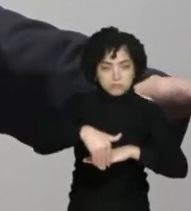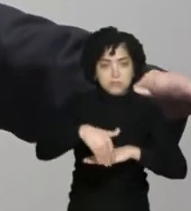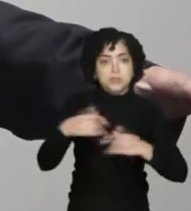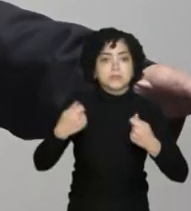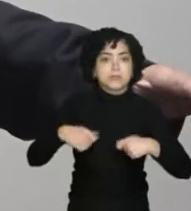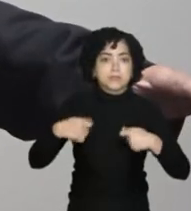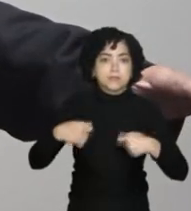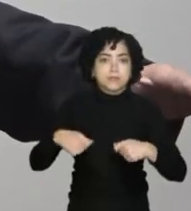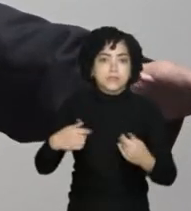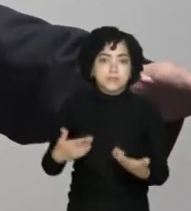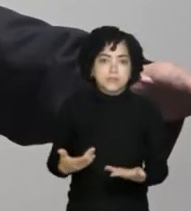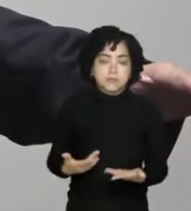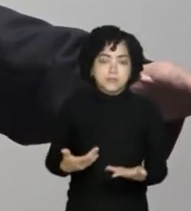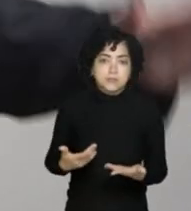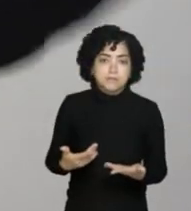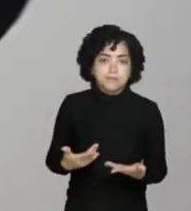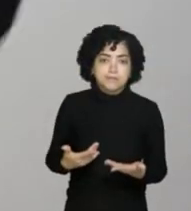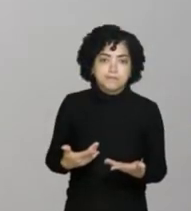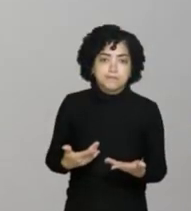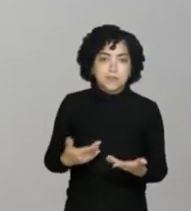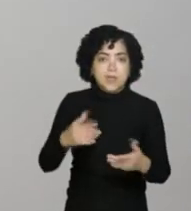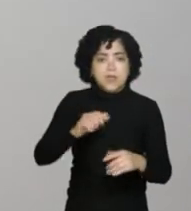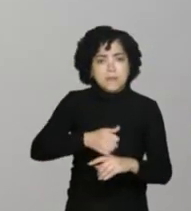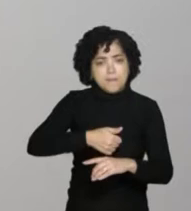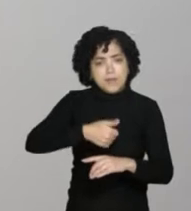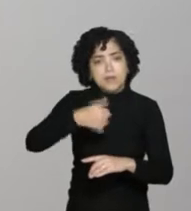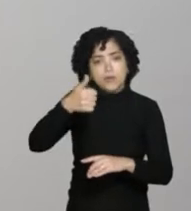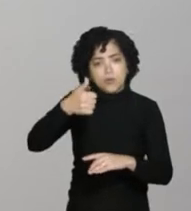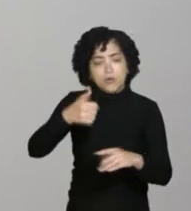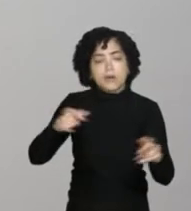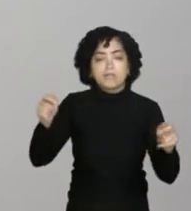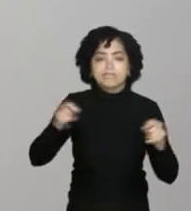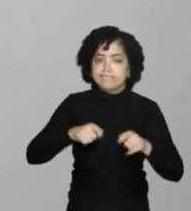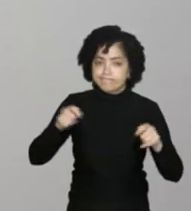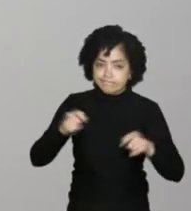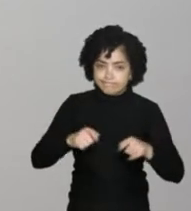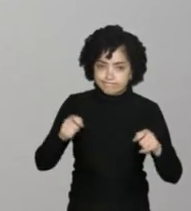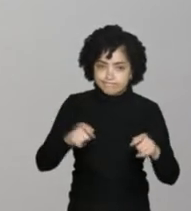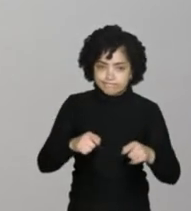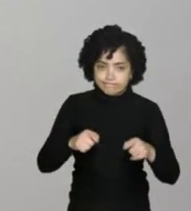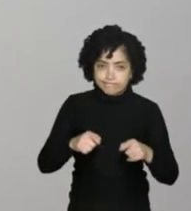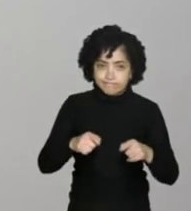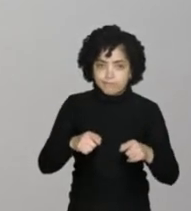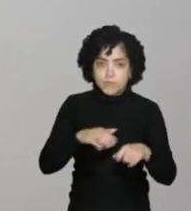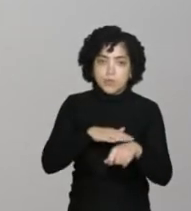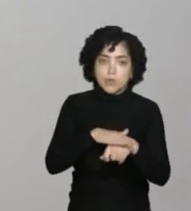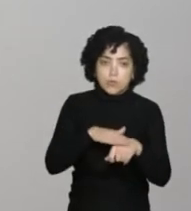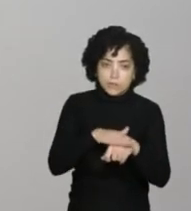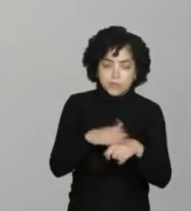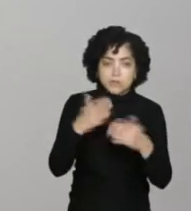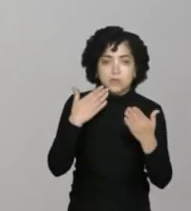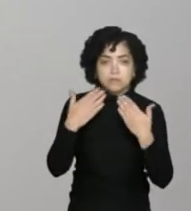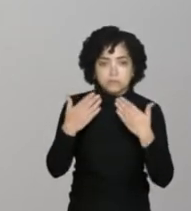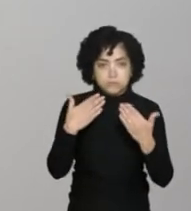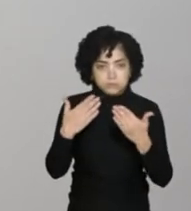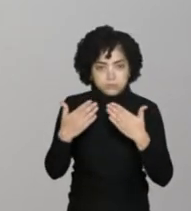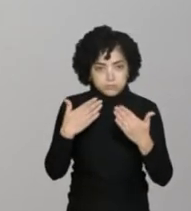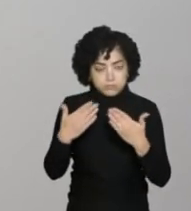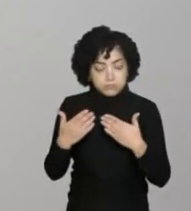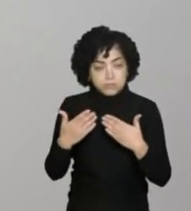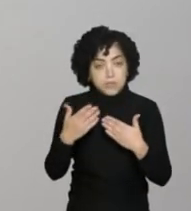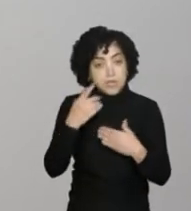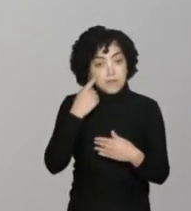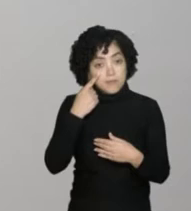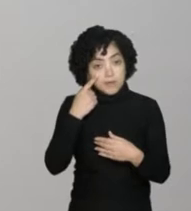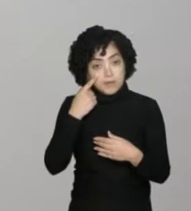infraestrutura toda é caro, mas melhorar assim a abertura, acho que é possível a gente, né, conversar com o governo, que ele dê andamento, né? Vou